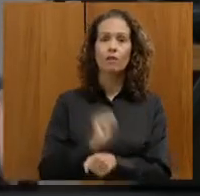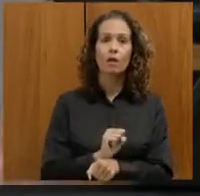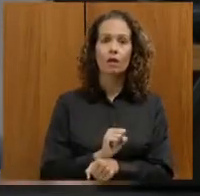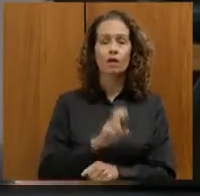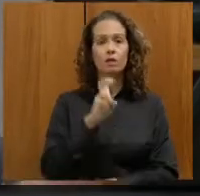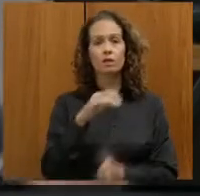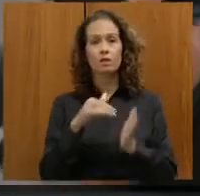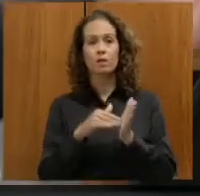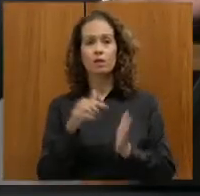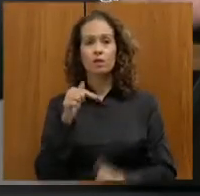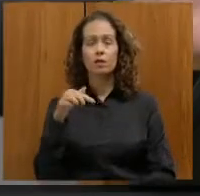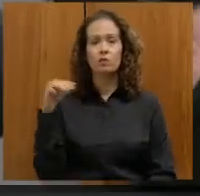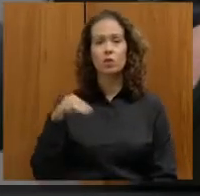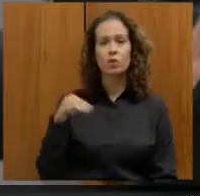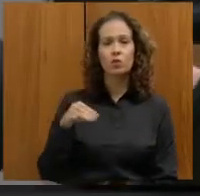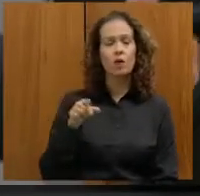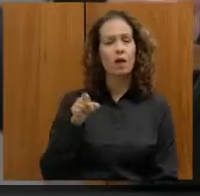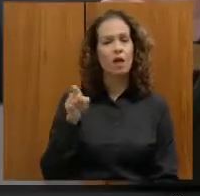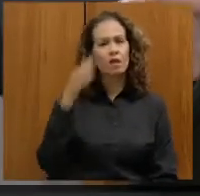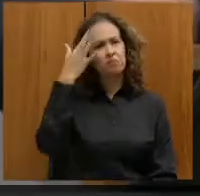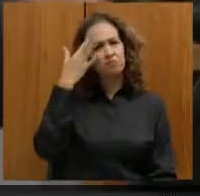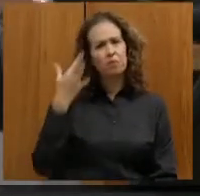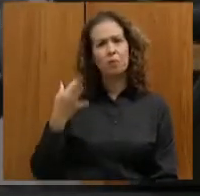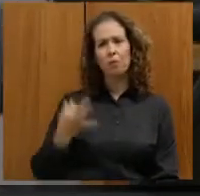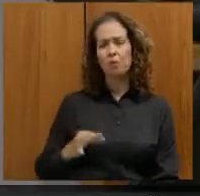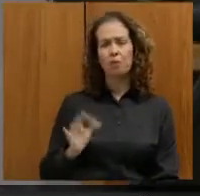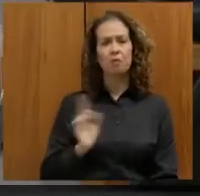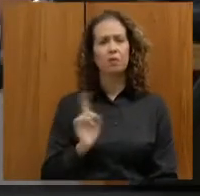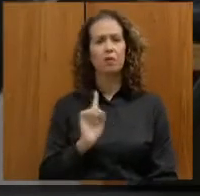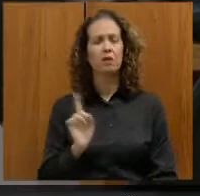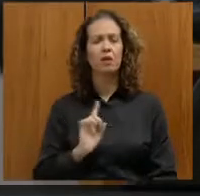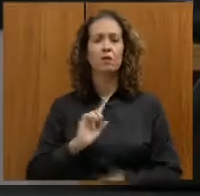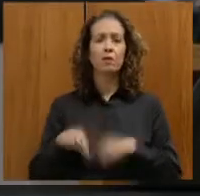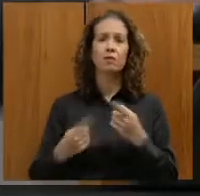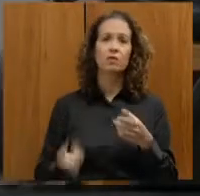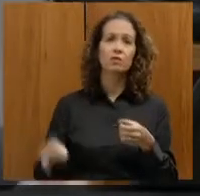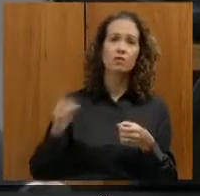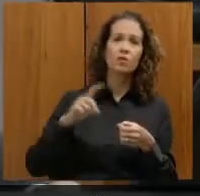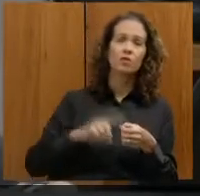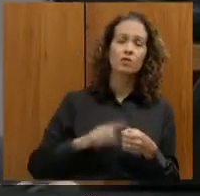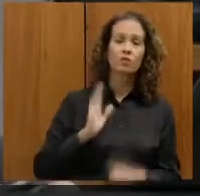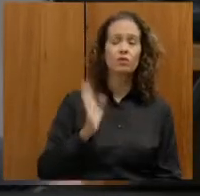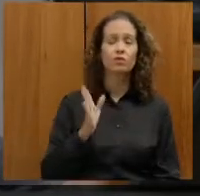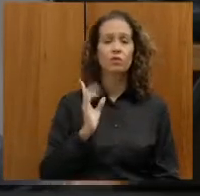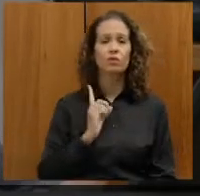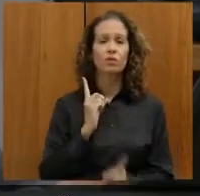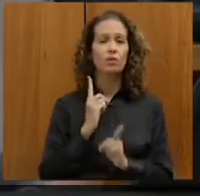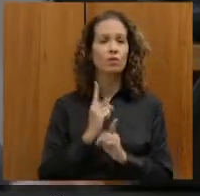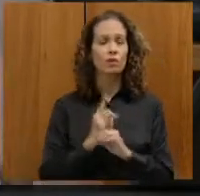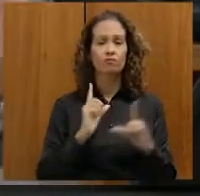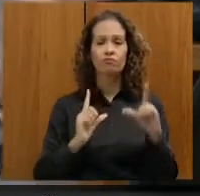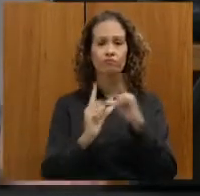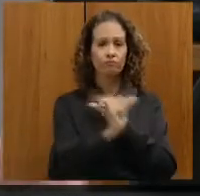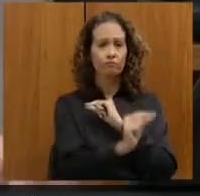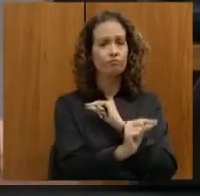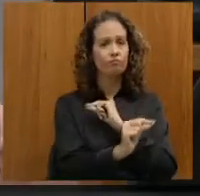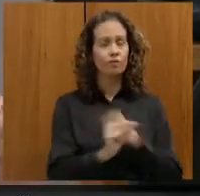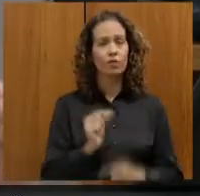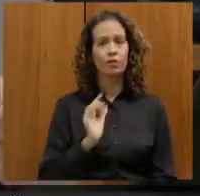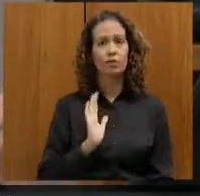ele não compreendeu eles também saiu para o sanitário depois quando voltou eu já encontrei ele retirando